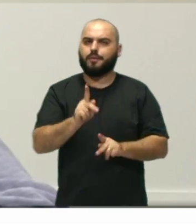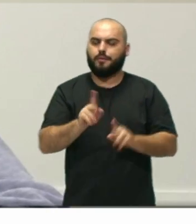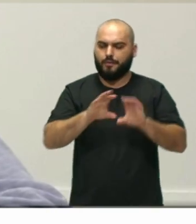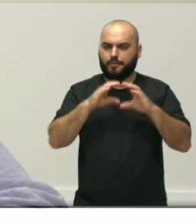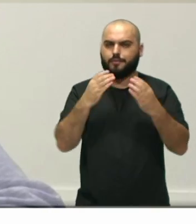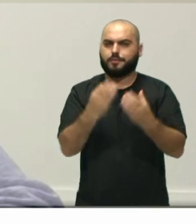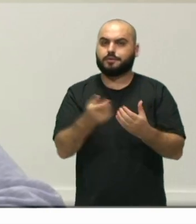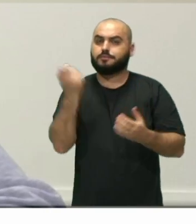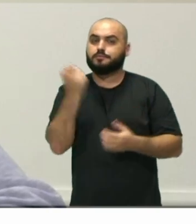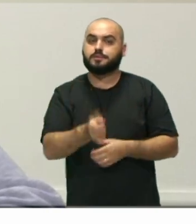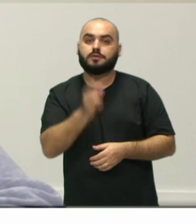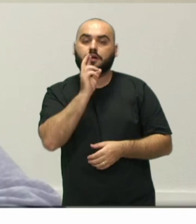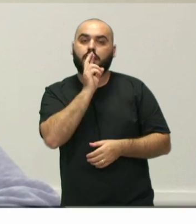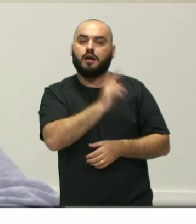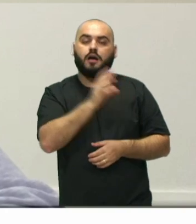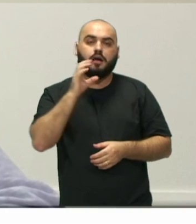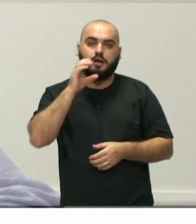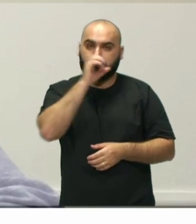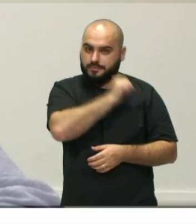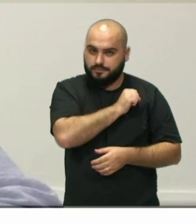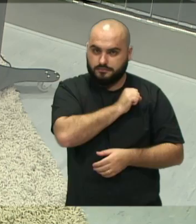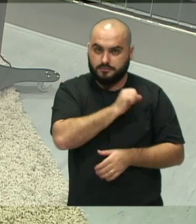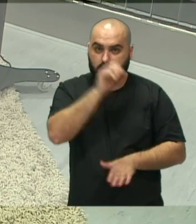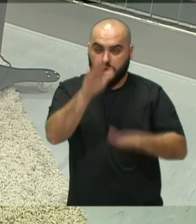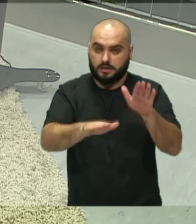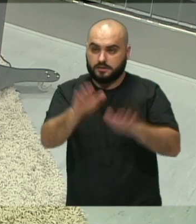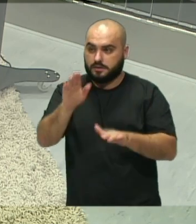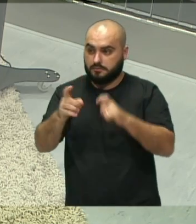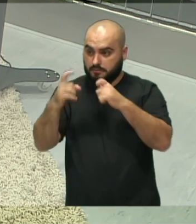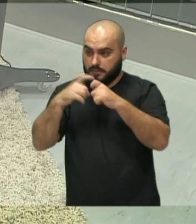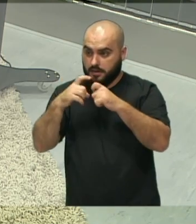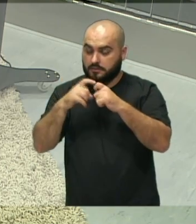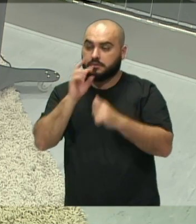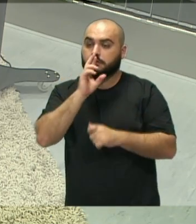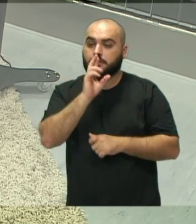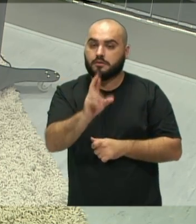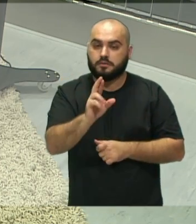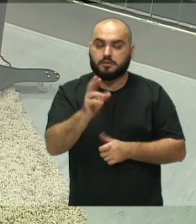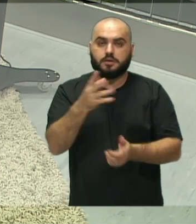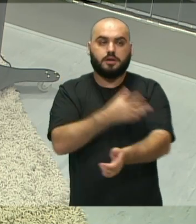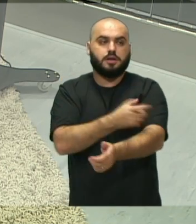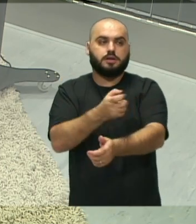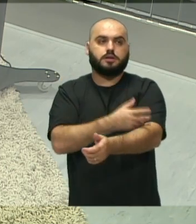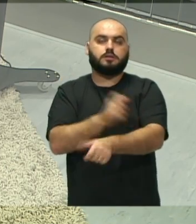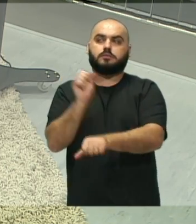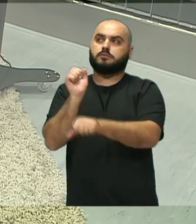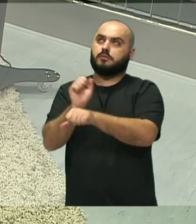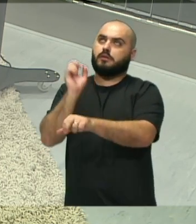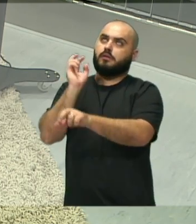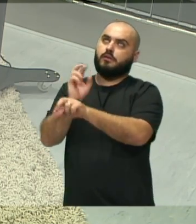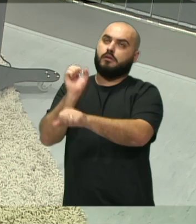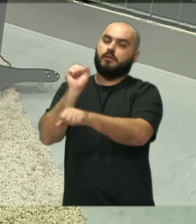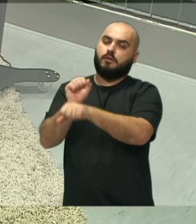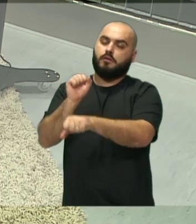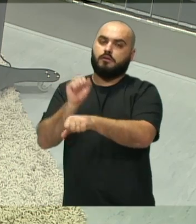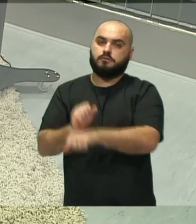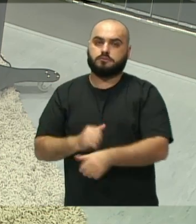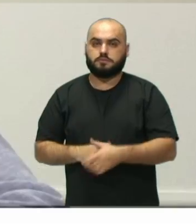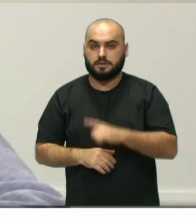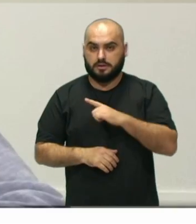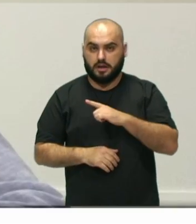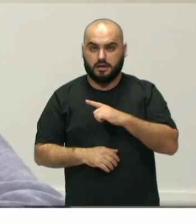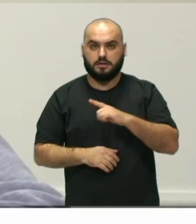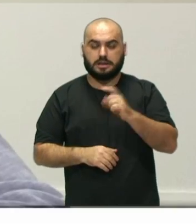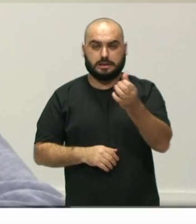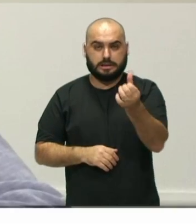retorno rápido. Muitas vezes o retorno com o médico é mais rápido que o resultado do exame. Né? Nós temos exames em 3 meses,